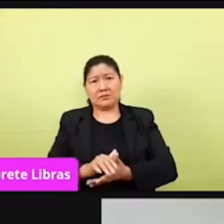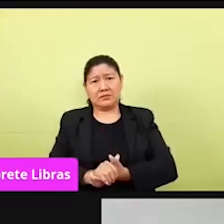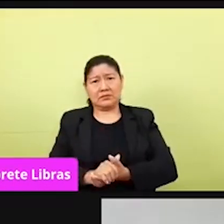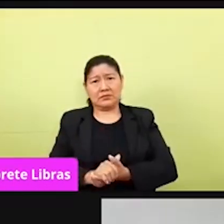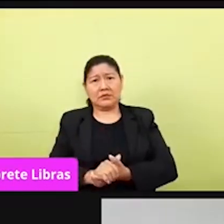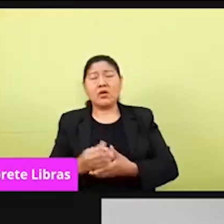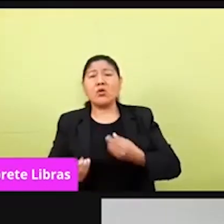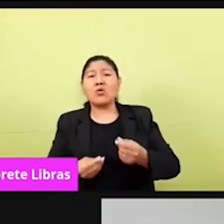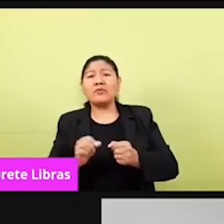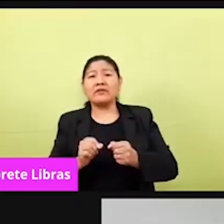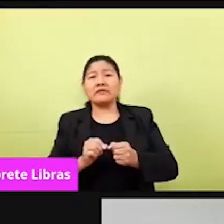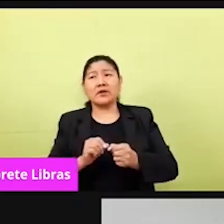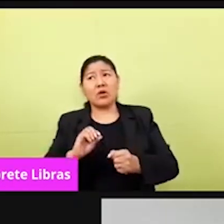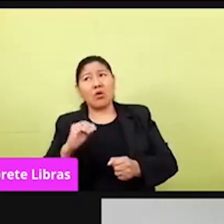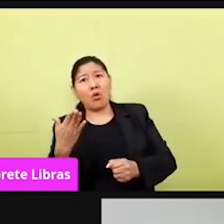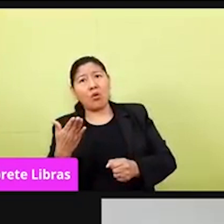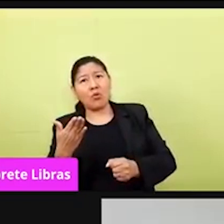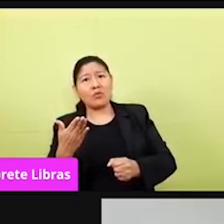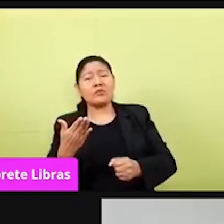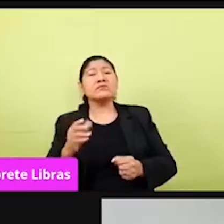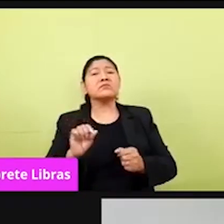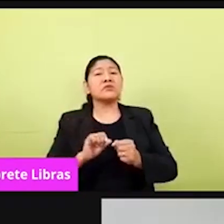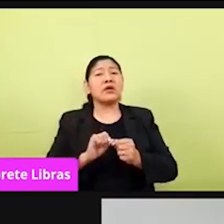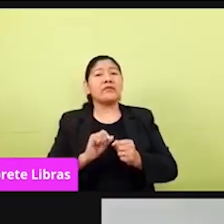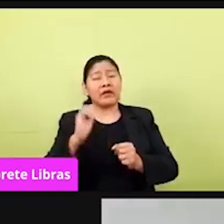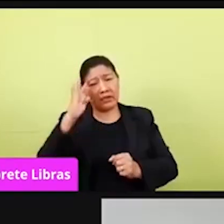Ou isso só resolve com educação em casa?